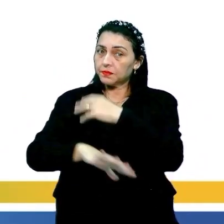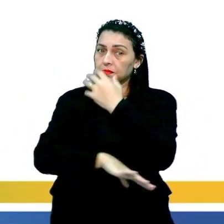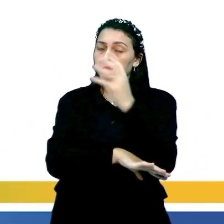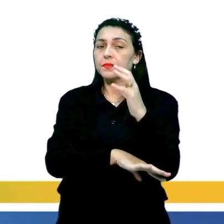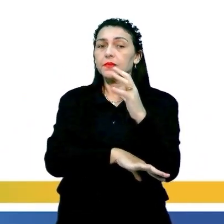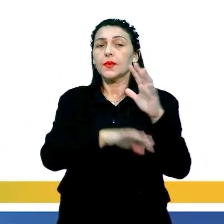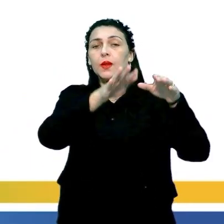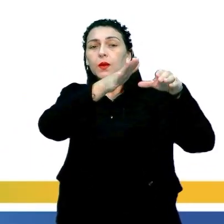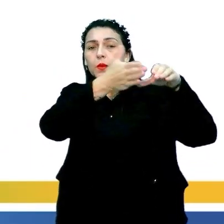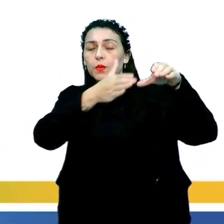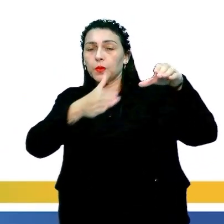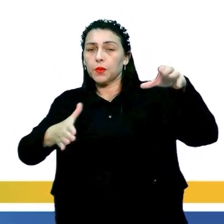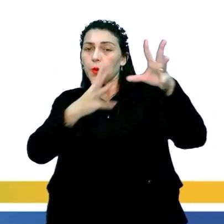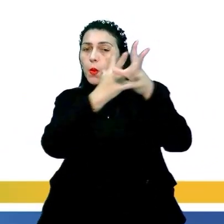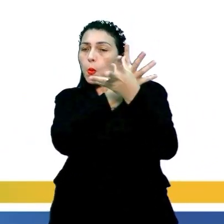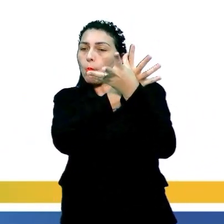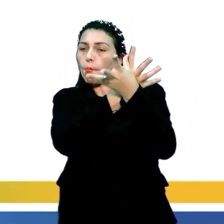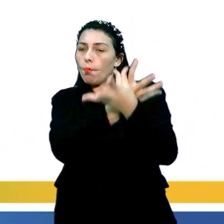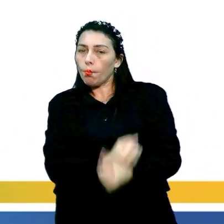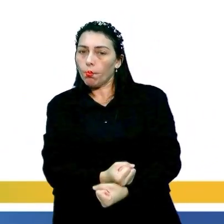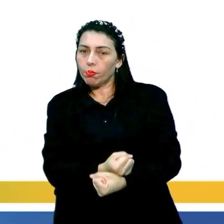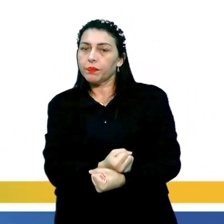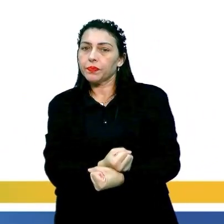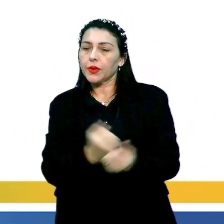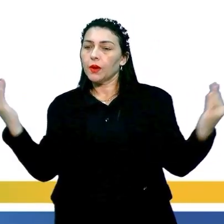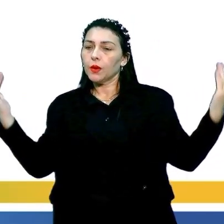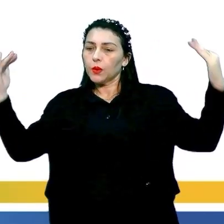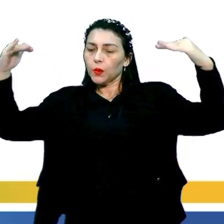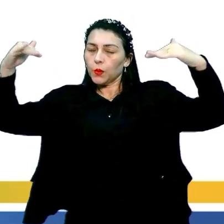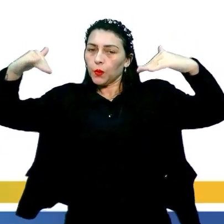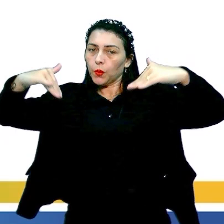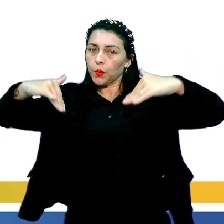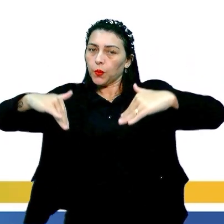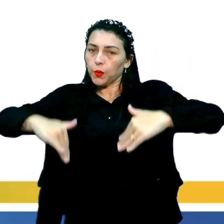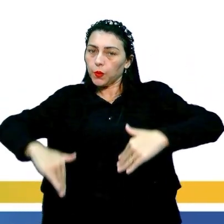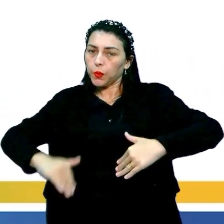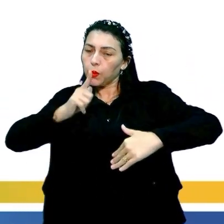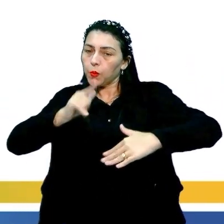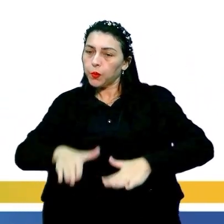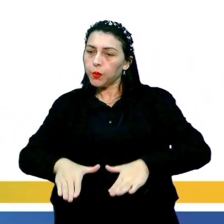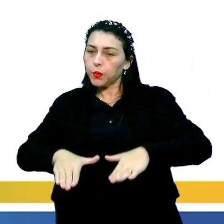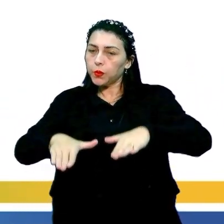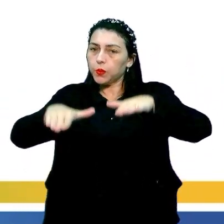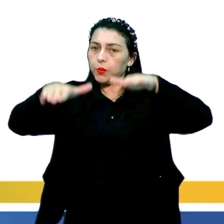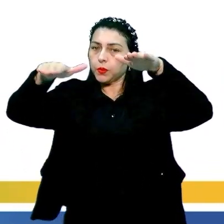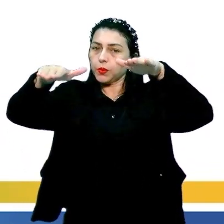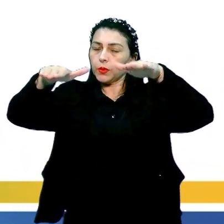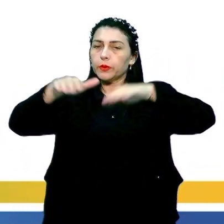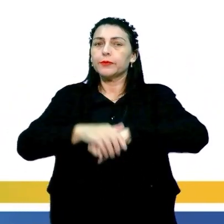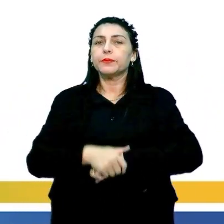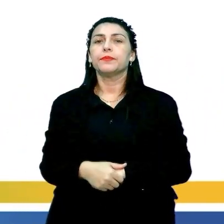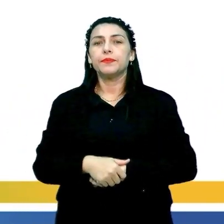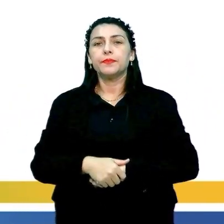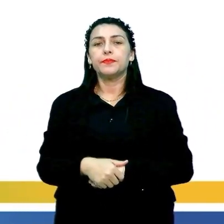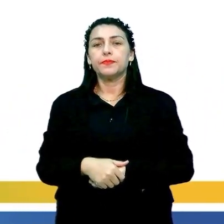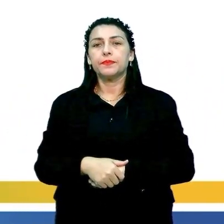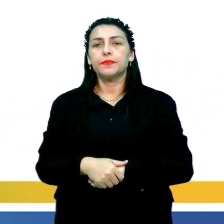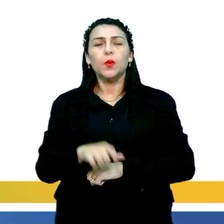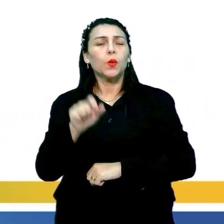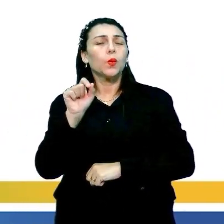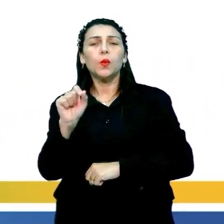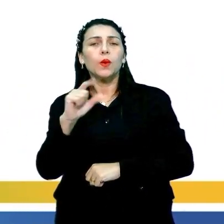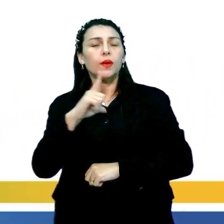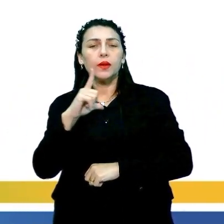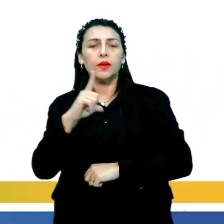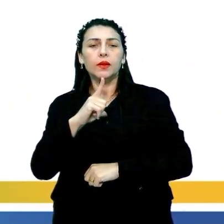Assoreamento, desertificação e erosão, né? Falei ao contrário, a gente volta. Erosão, desertificação e assoreamento. O que é que nós